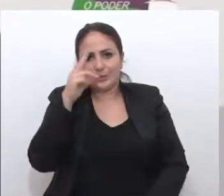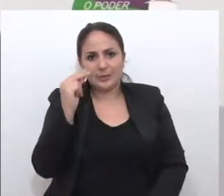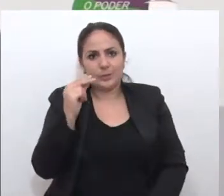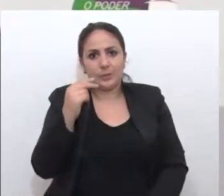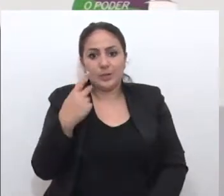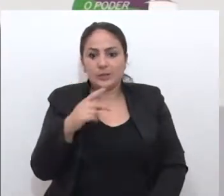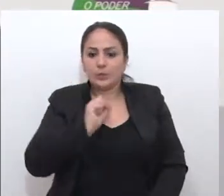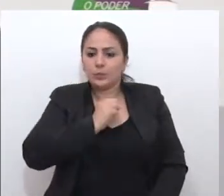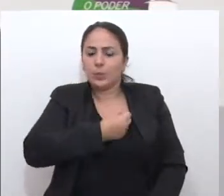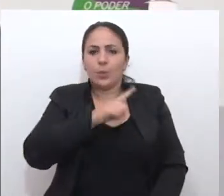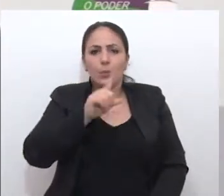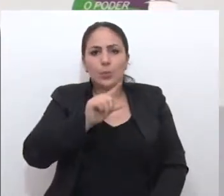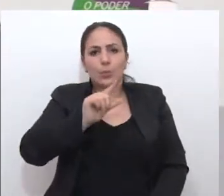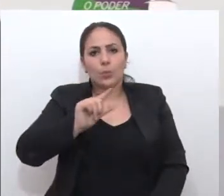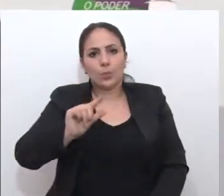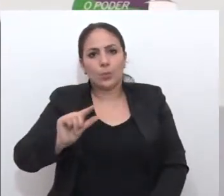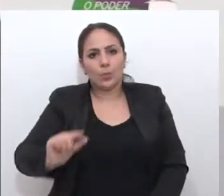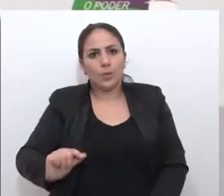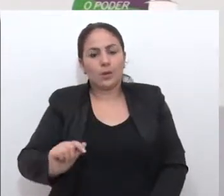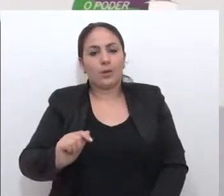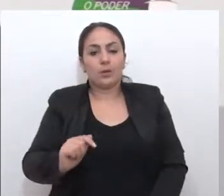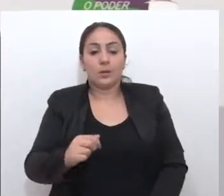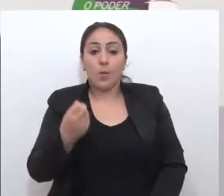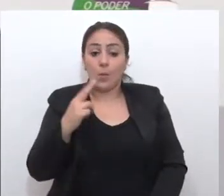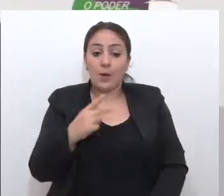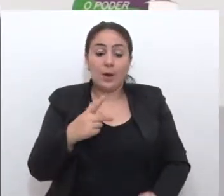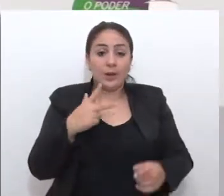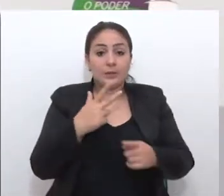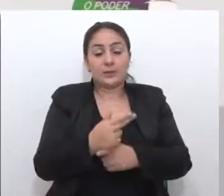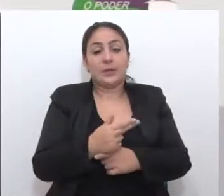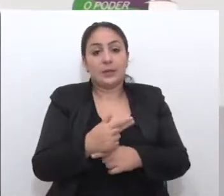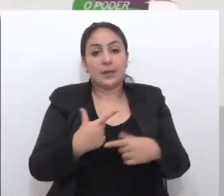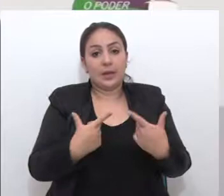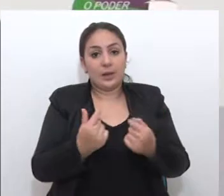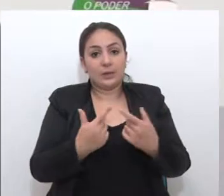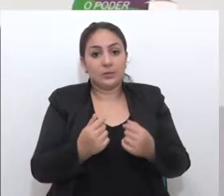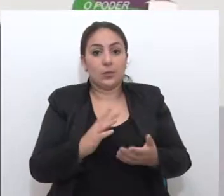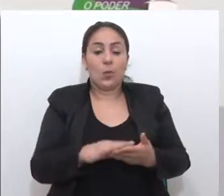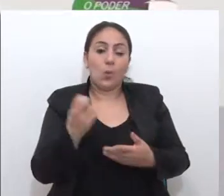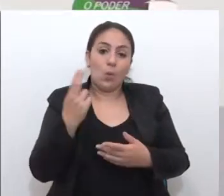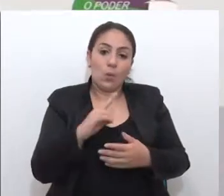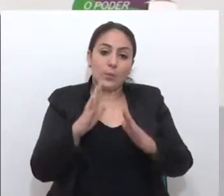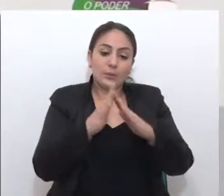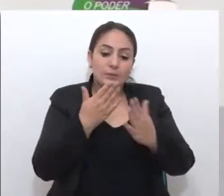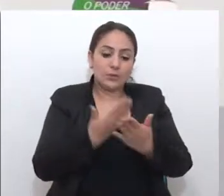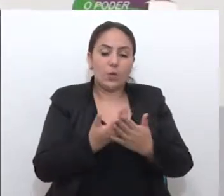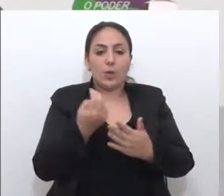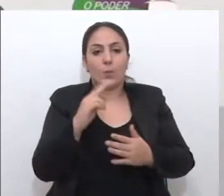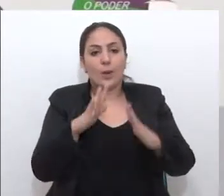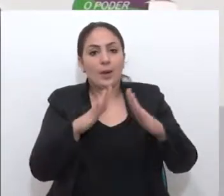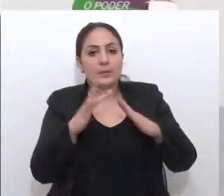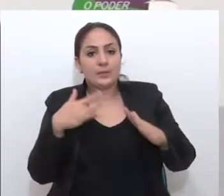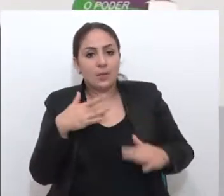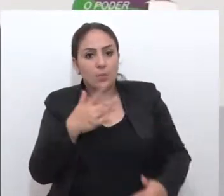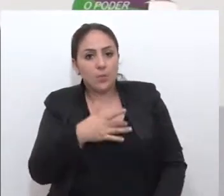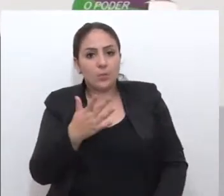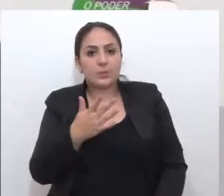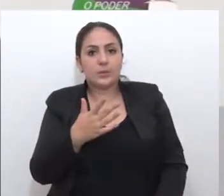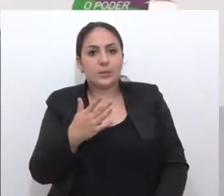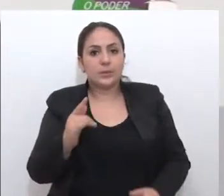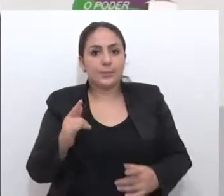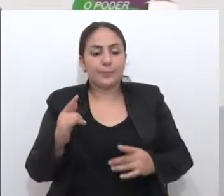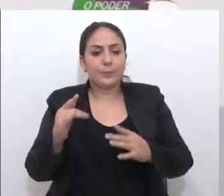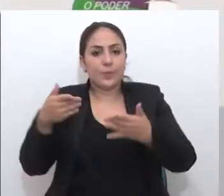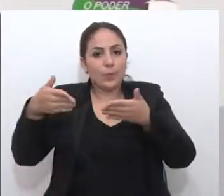esse número vem sendo reduzido mês a mês, justamente ou por contenção de despesa ou porque lá numa escola, ou lá num cais, ou lá